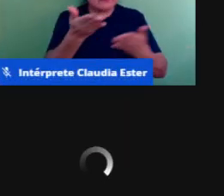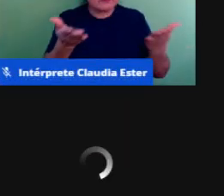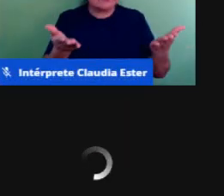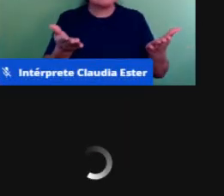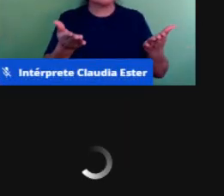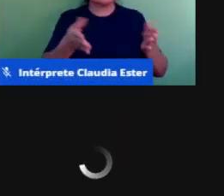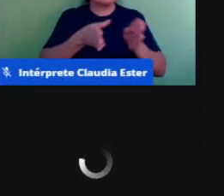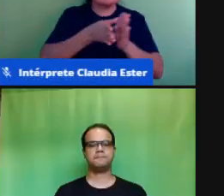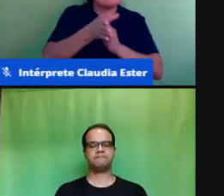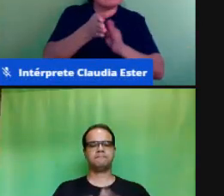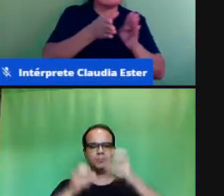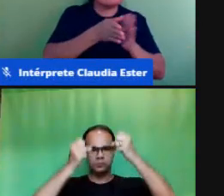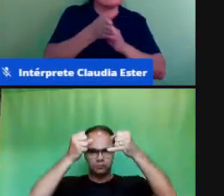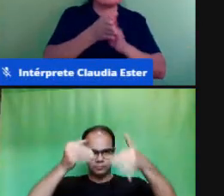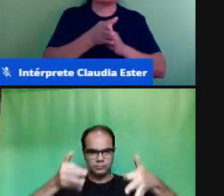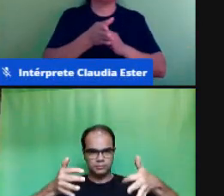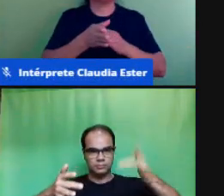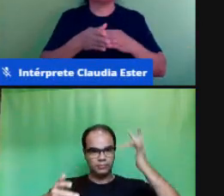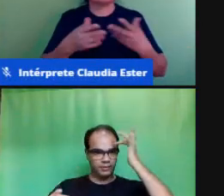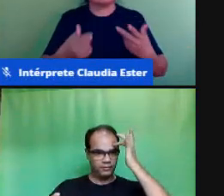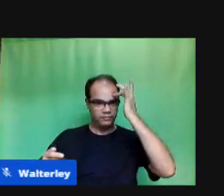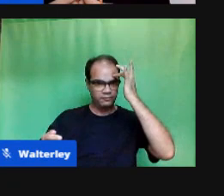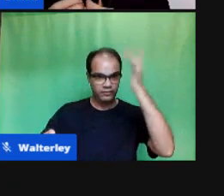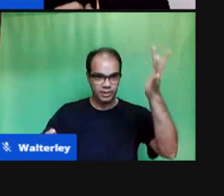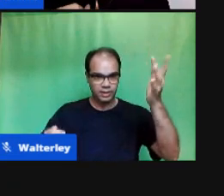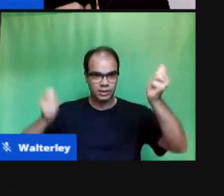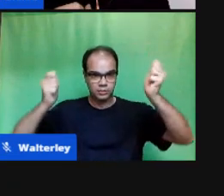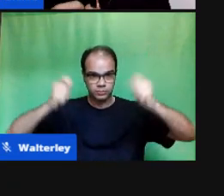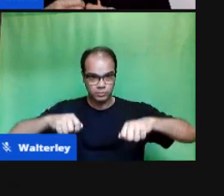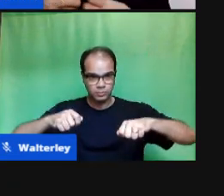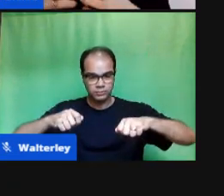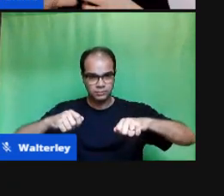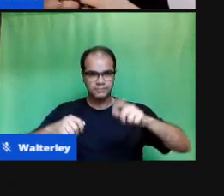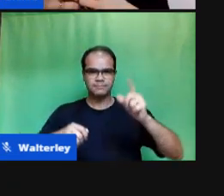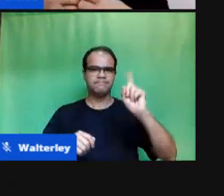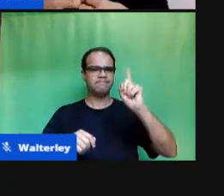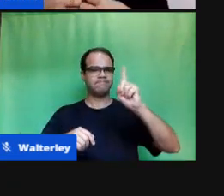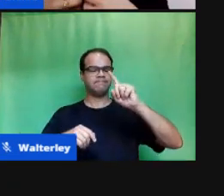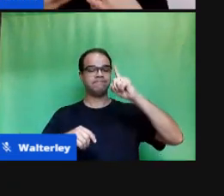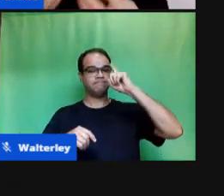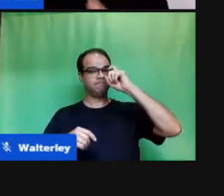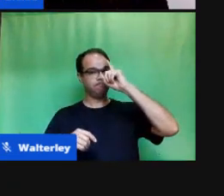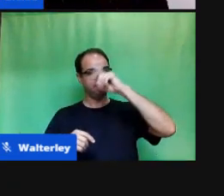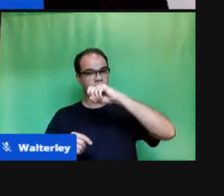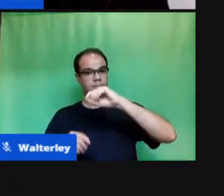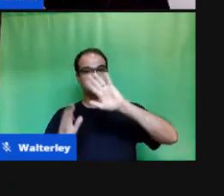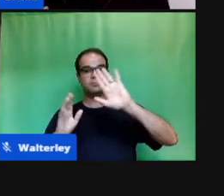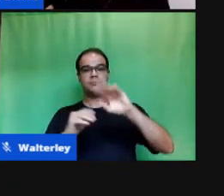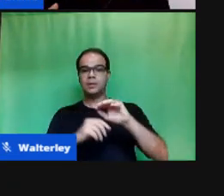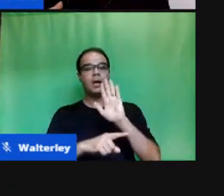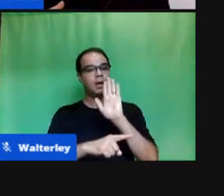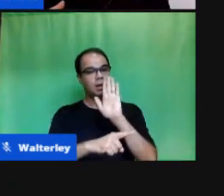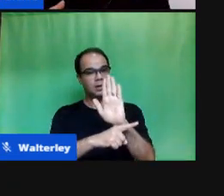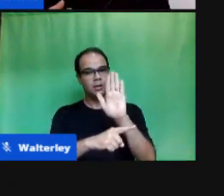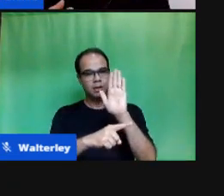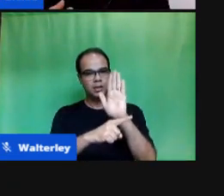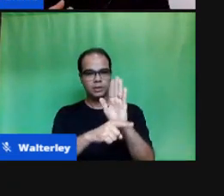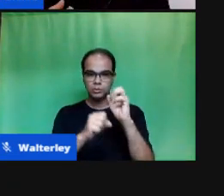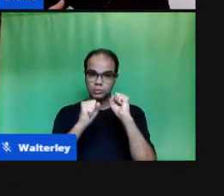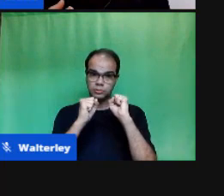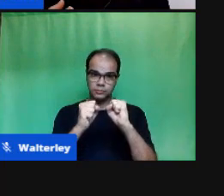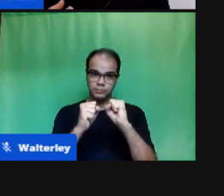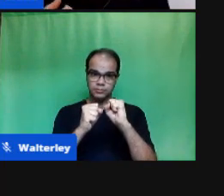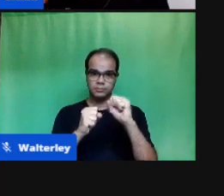vocês que é um instrumento, é uma ferramenta onde vai poder ajudá-los, é,